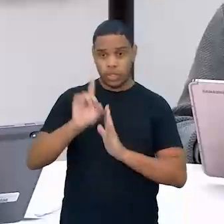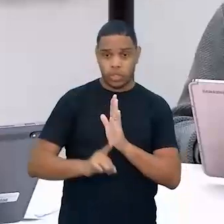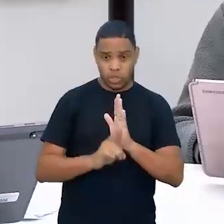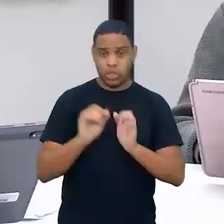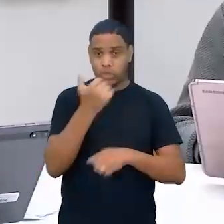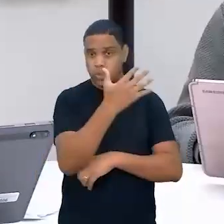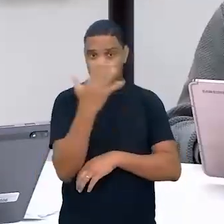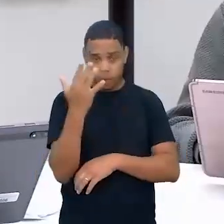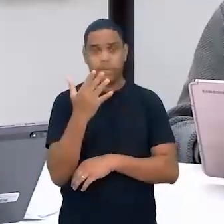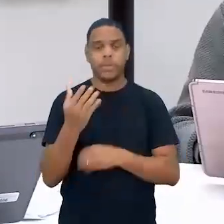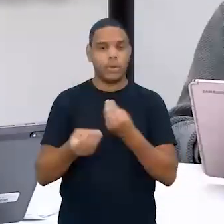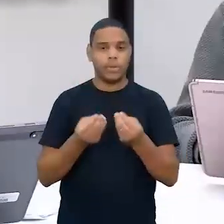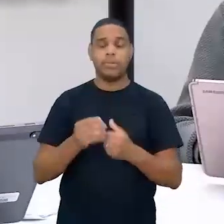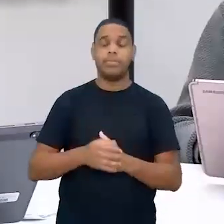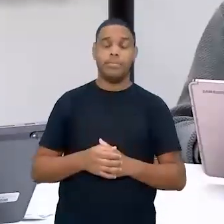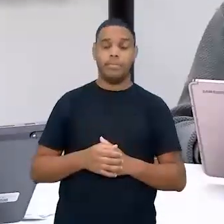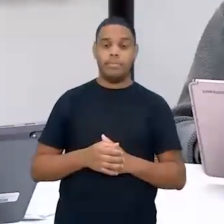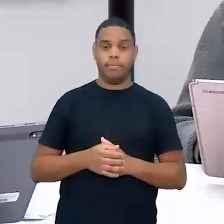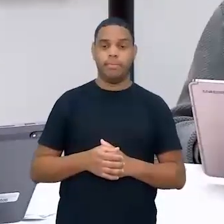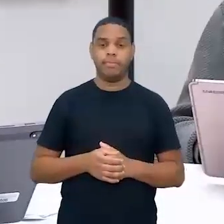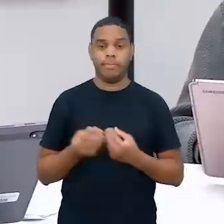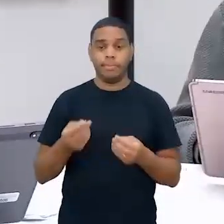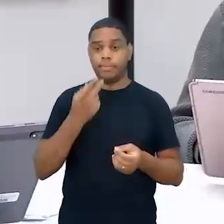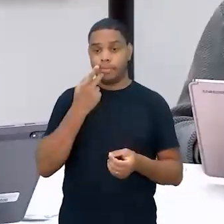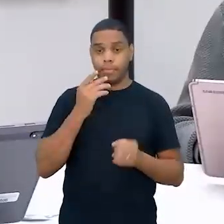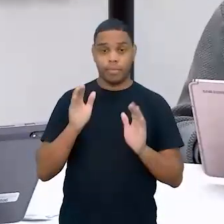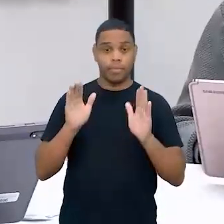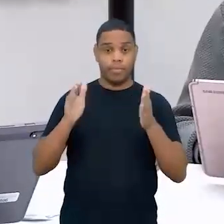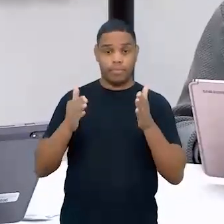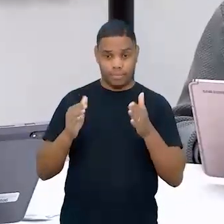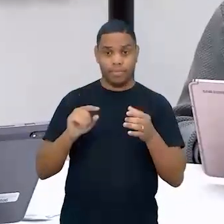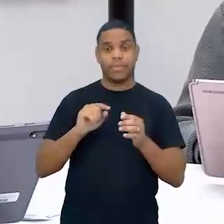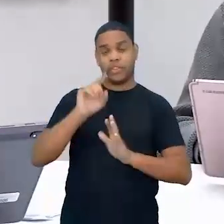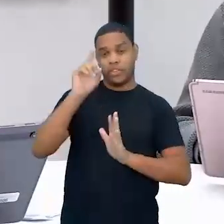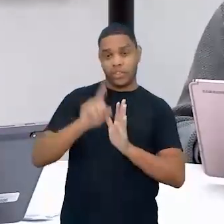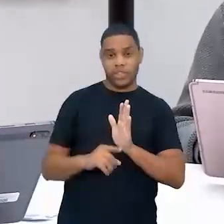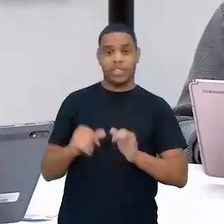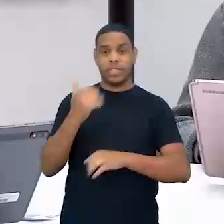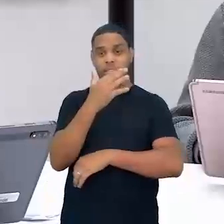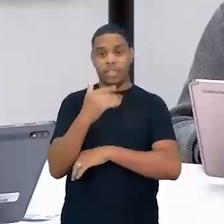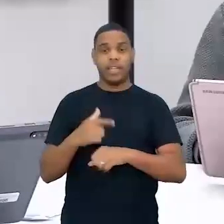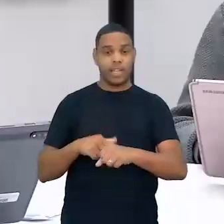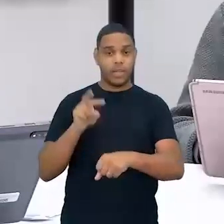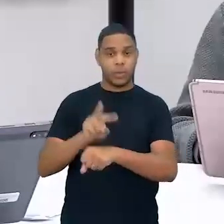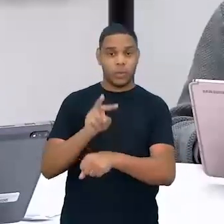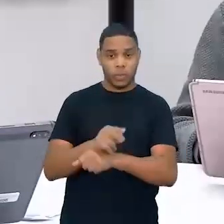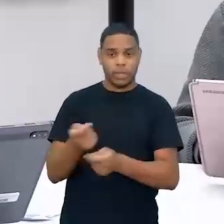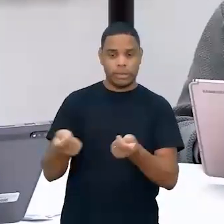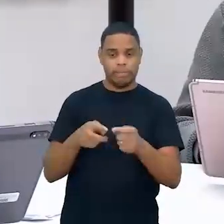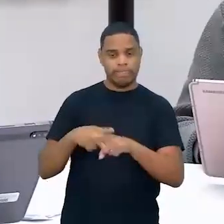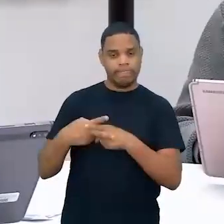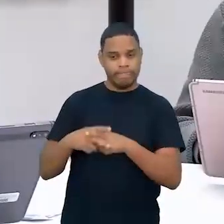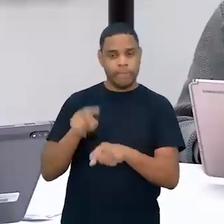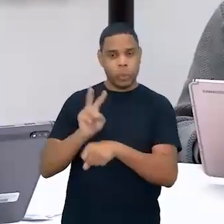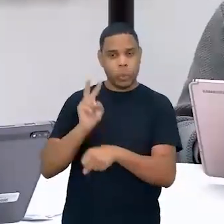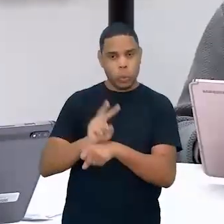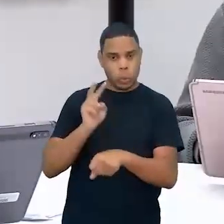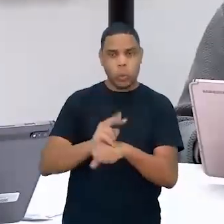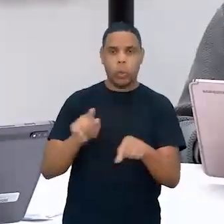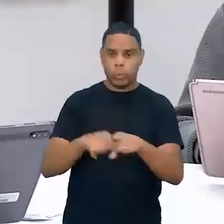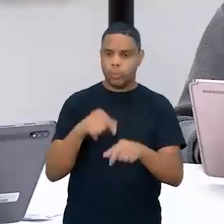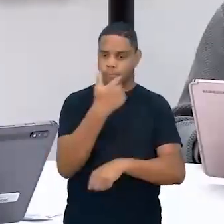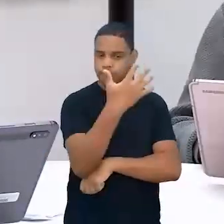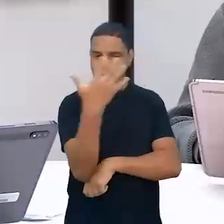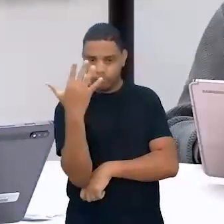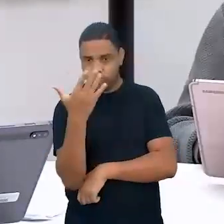dos resíduos, que ele fala que o foco primordial do direito ambiental é assegurar a manutenção e a qualidade do meio ambiente para